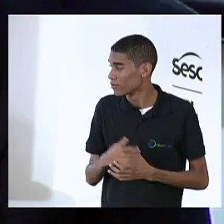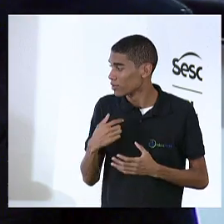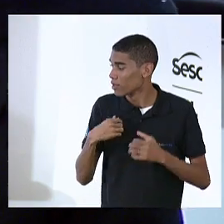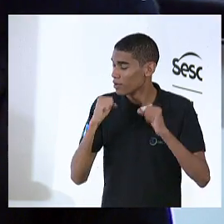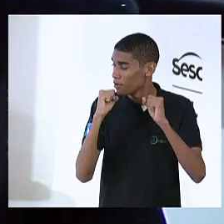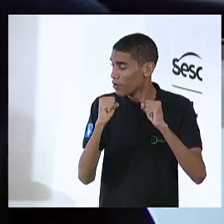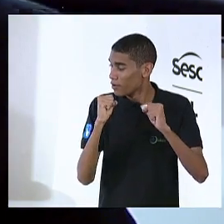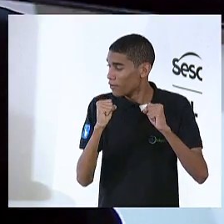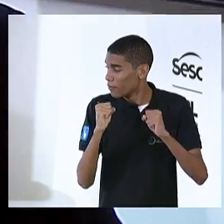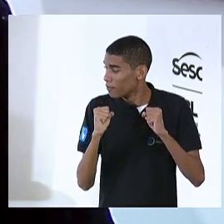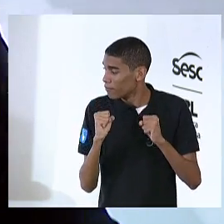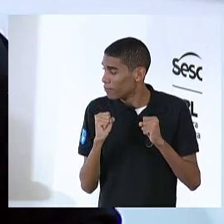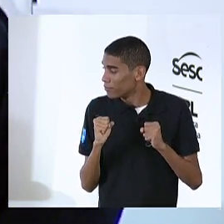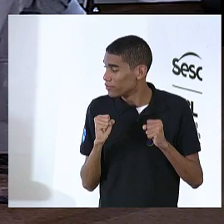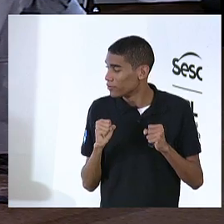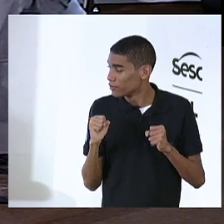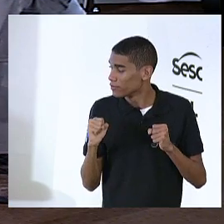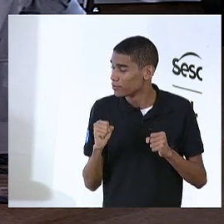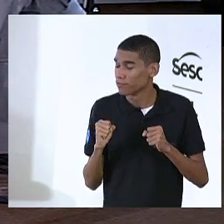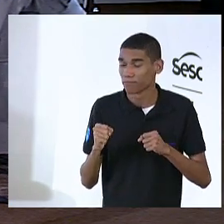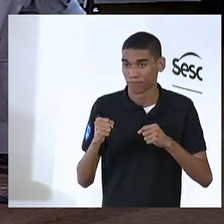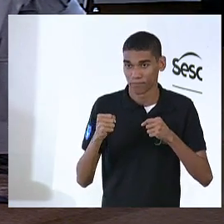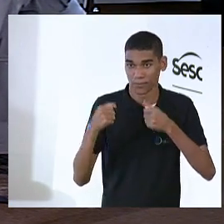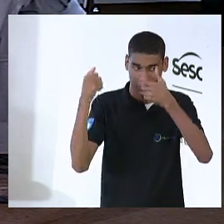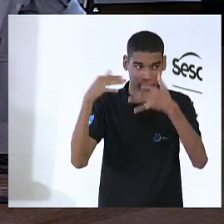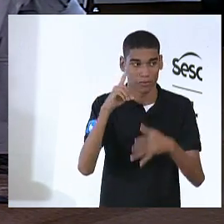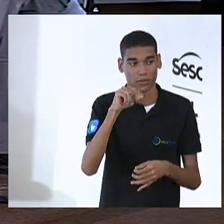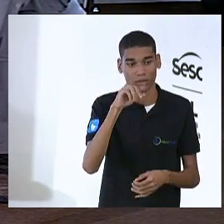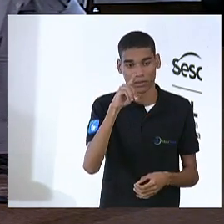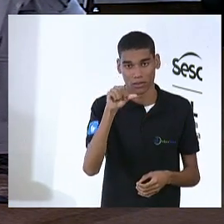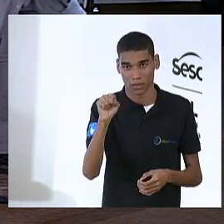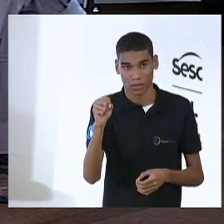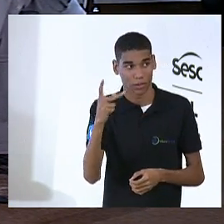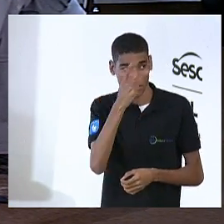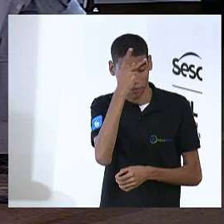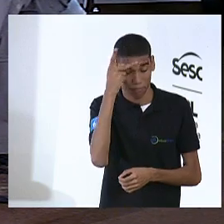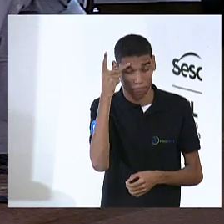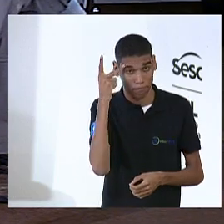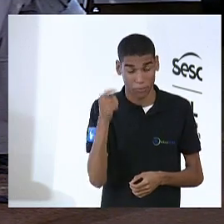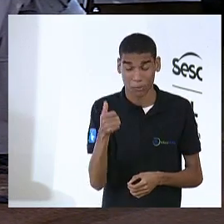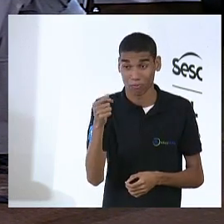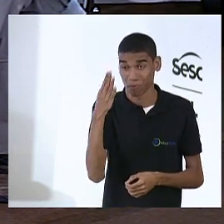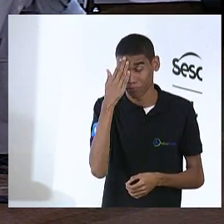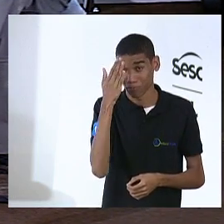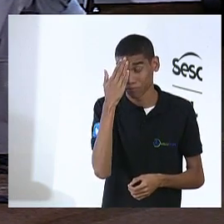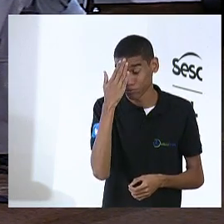só dar um dado aqui, que talvez pouca gente saiba,